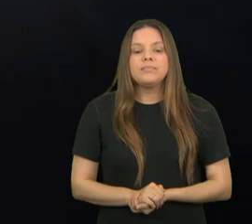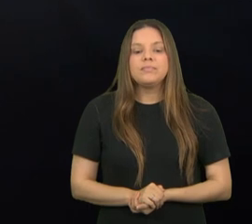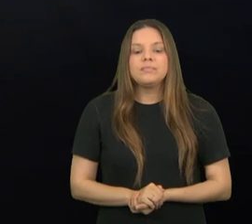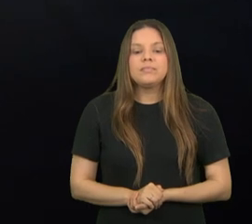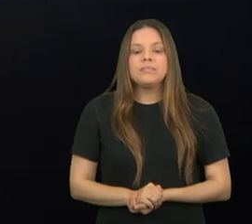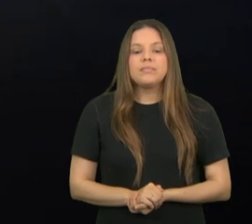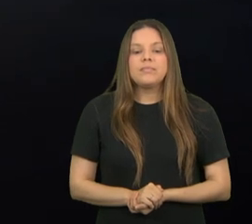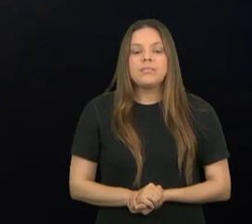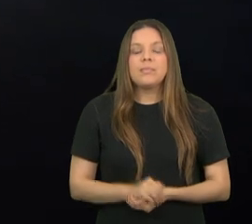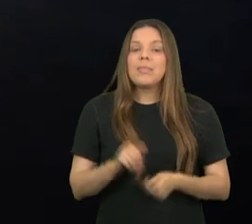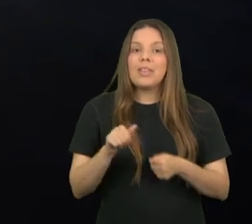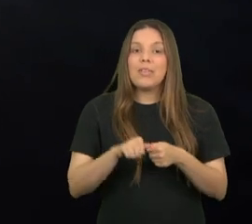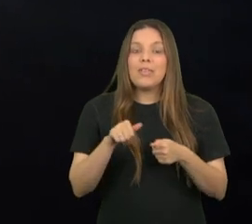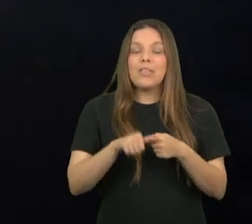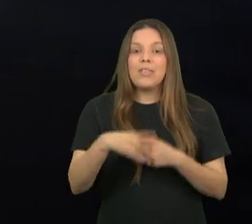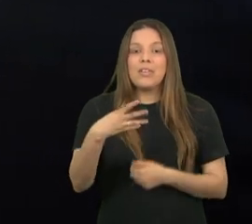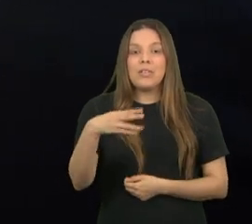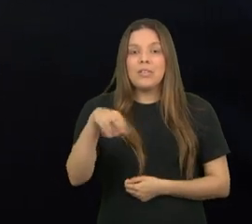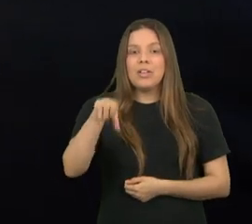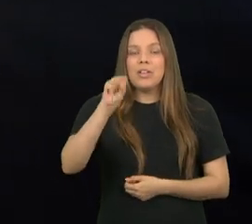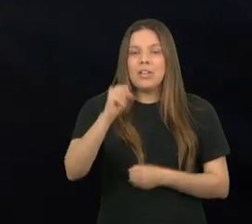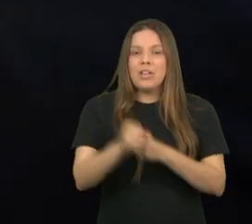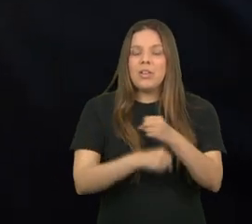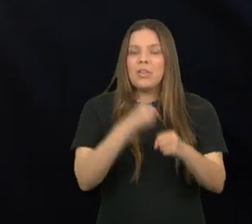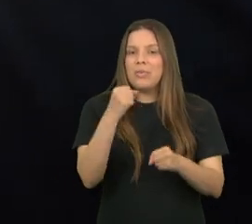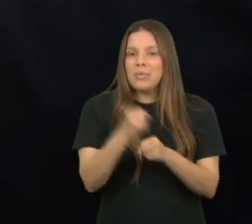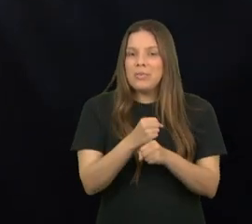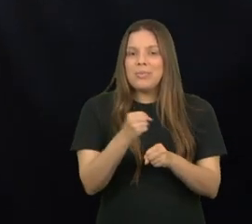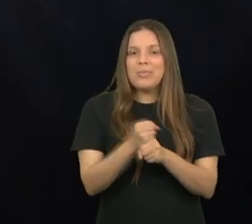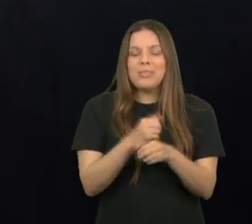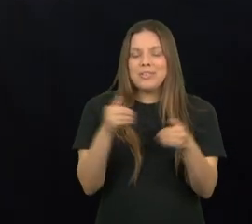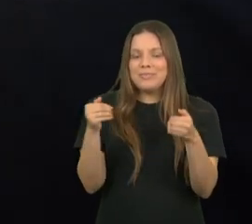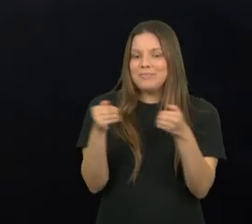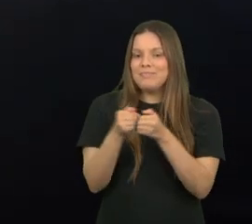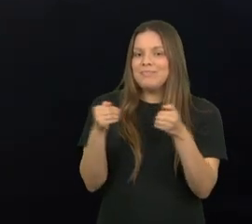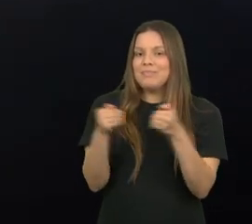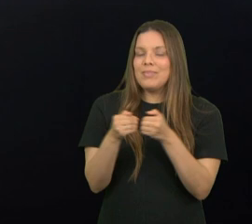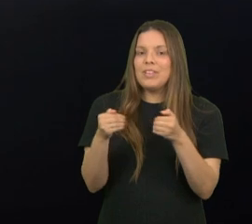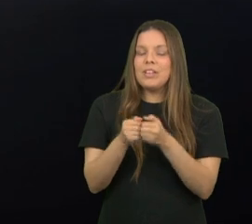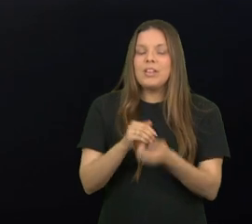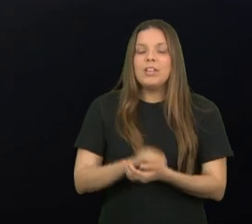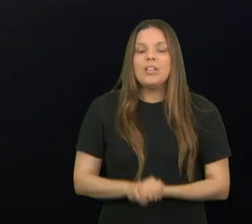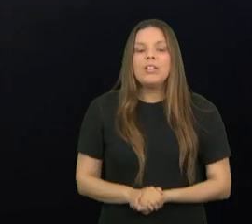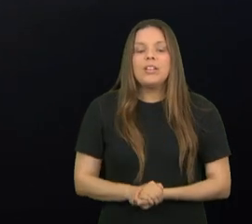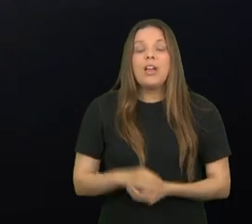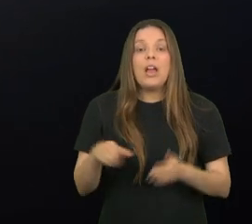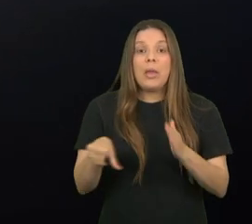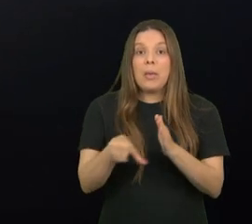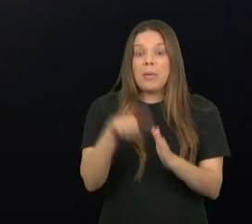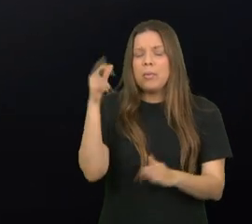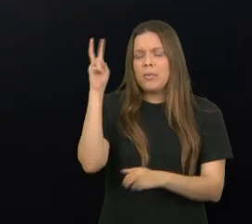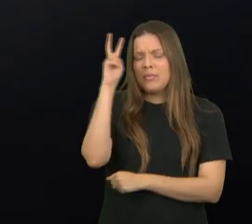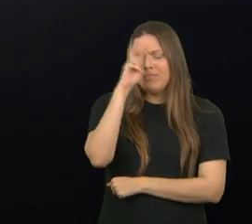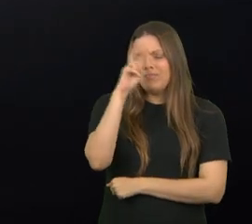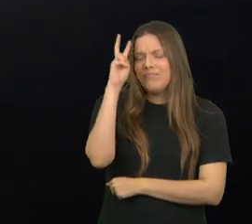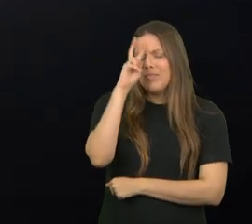Faz 48 anos que eu estou perto do Senhor. A primeira lembrança que eu tenho de gente, de ser